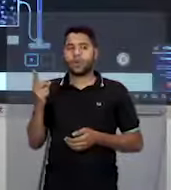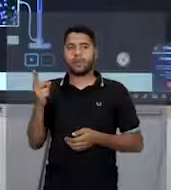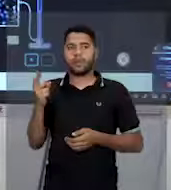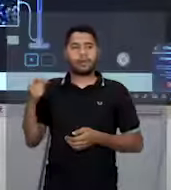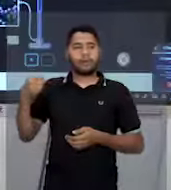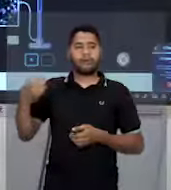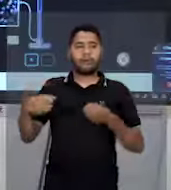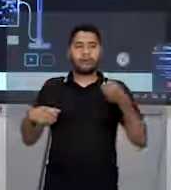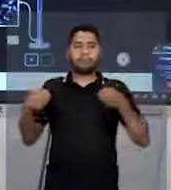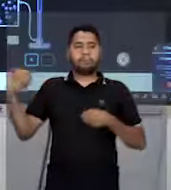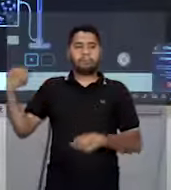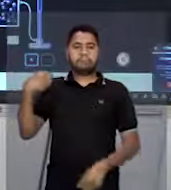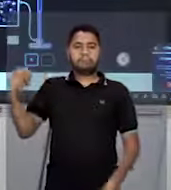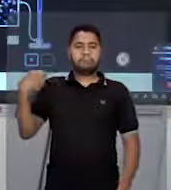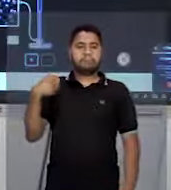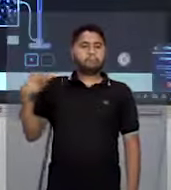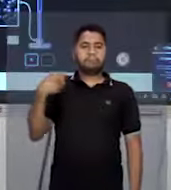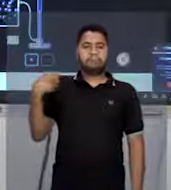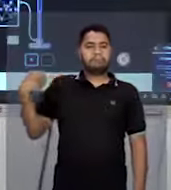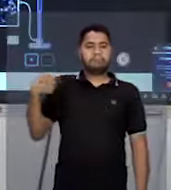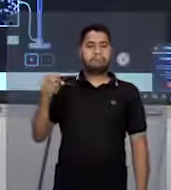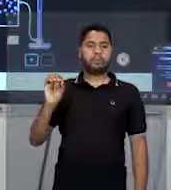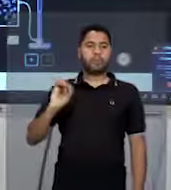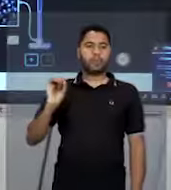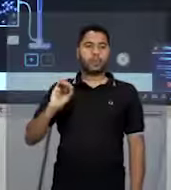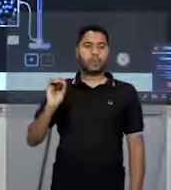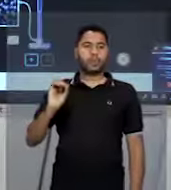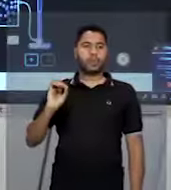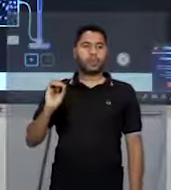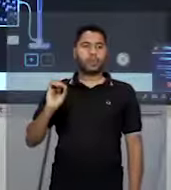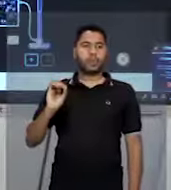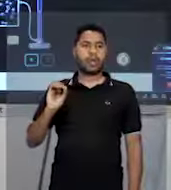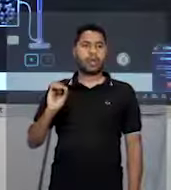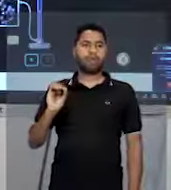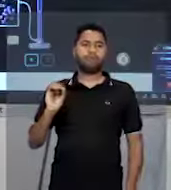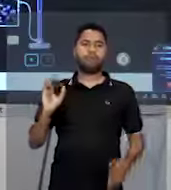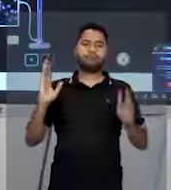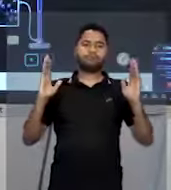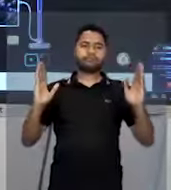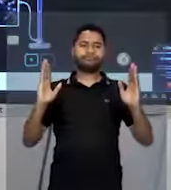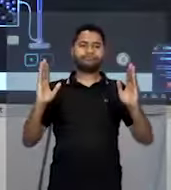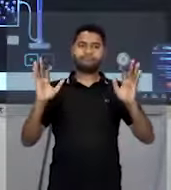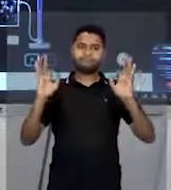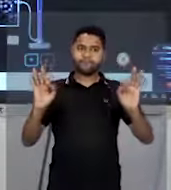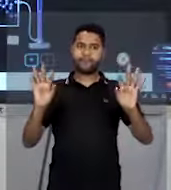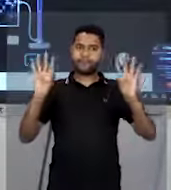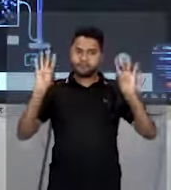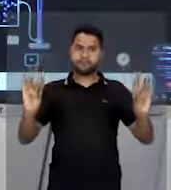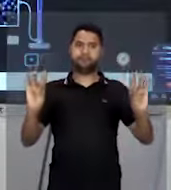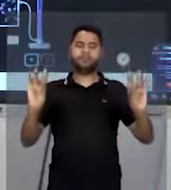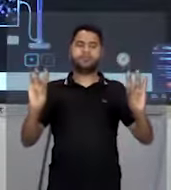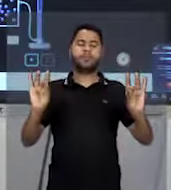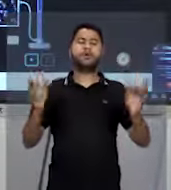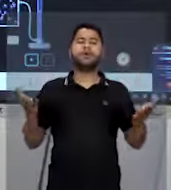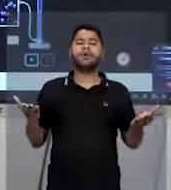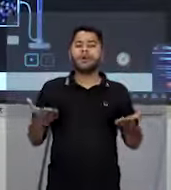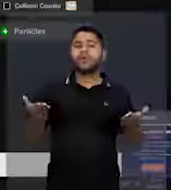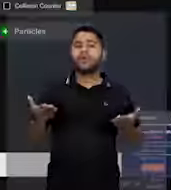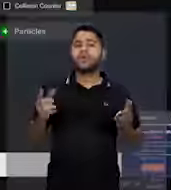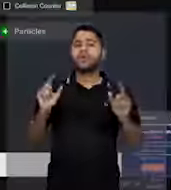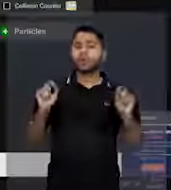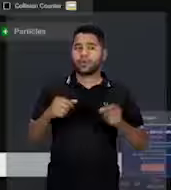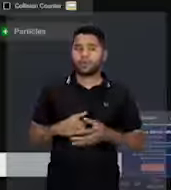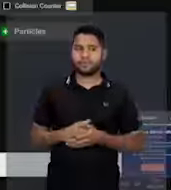sumiu? Não sumiu? Ela me impede, quando eu faço isso, de mudar o meu volume. Bom, o que eu faço agora? Eu